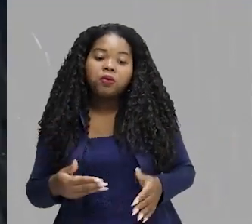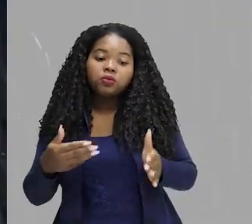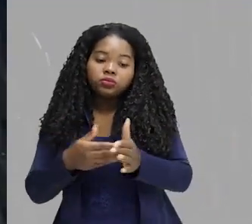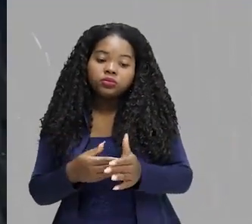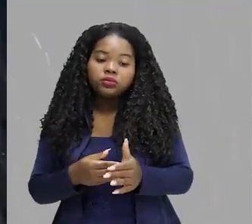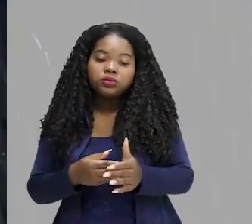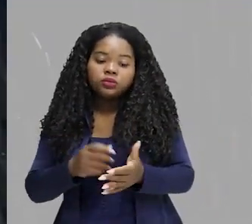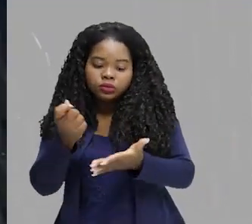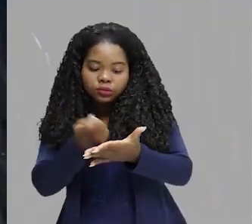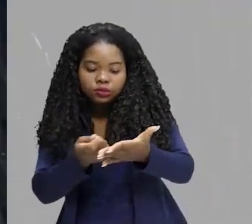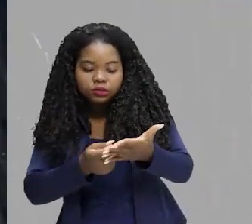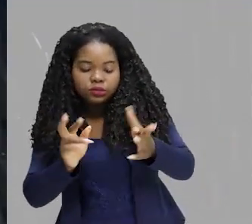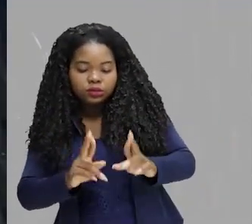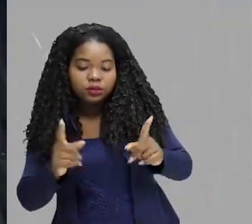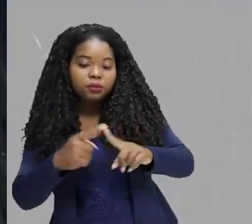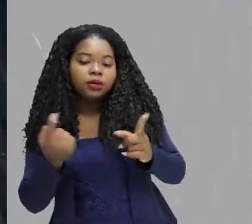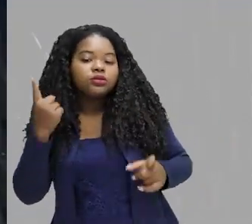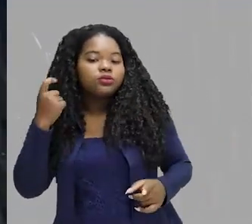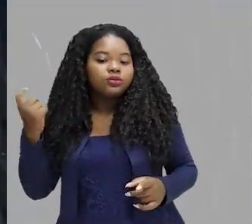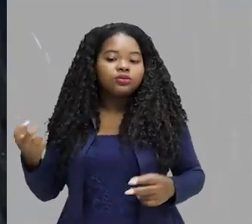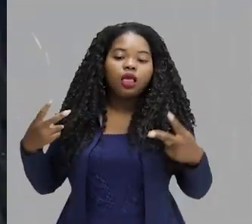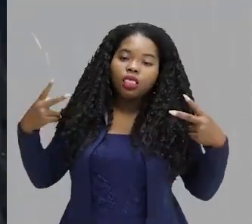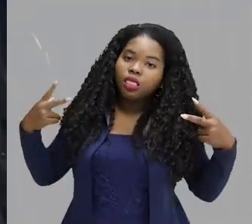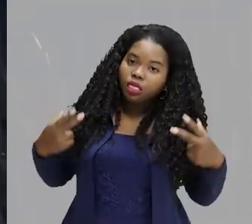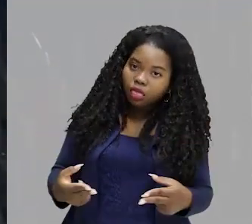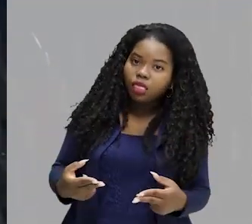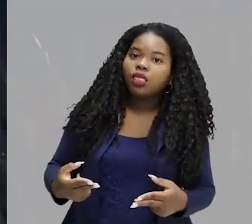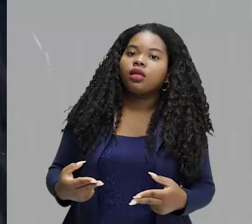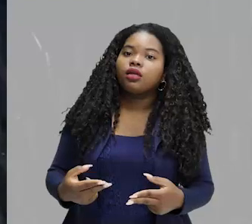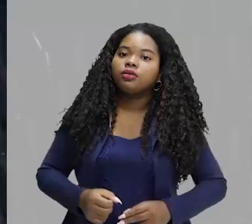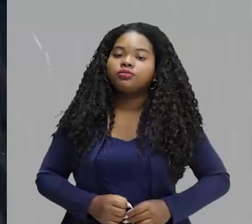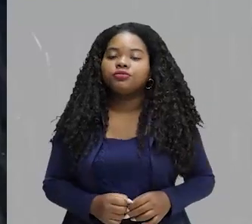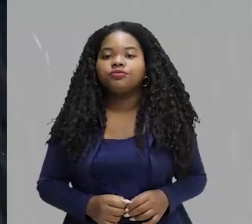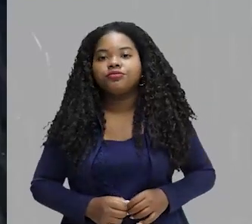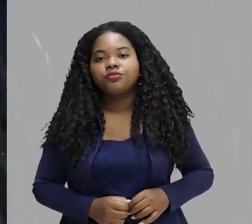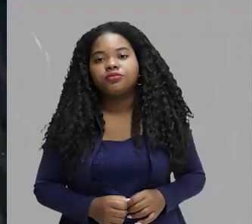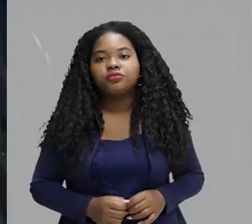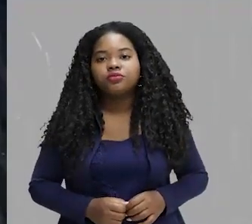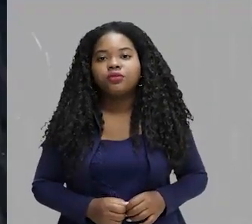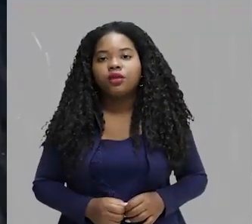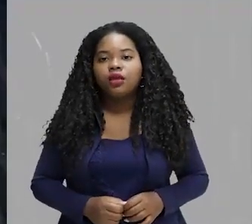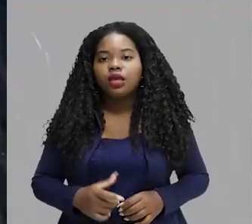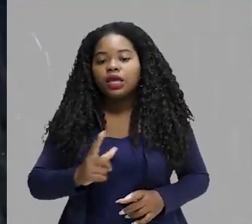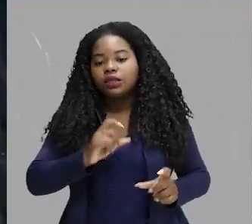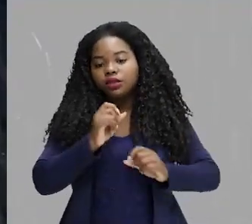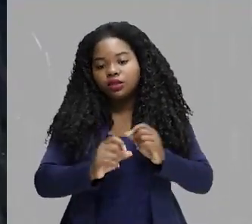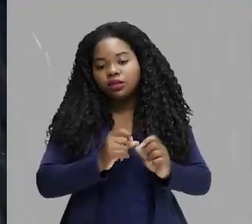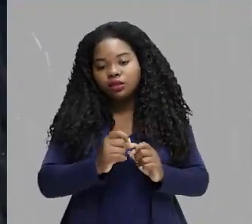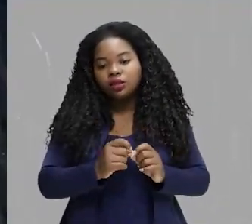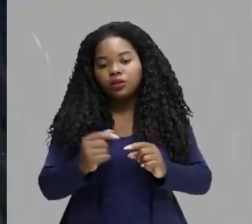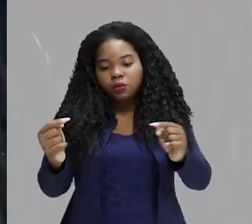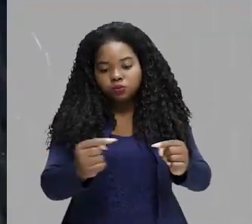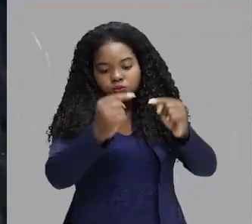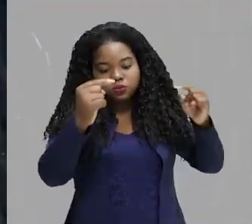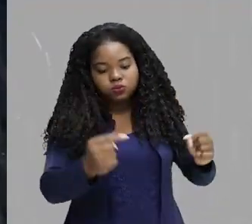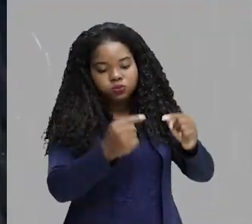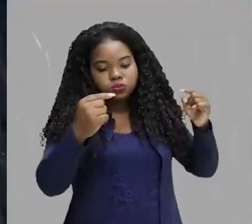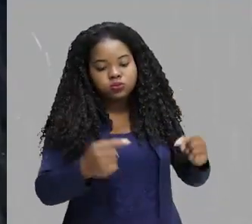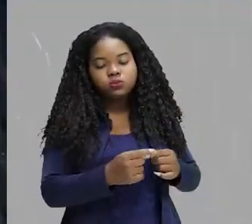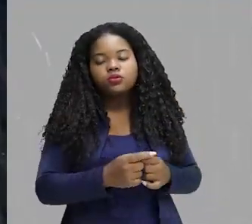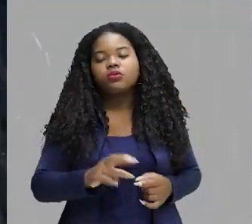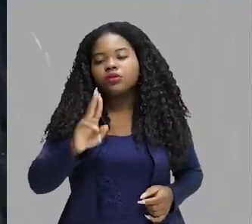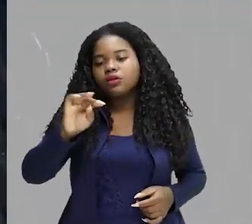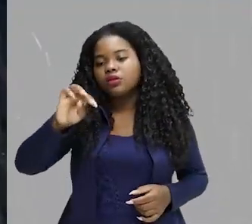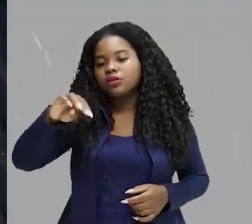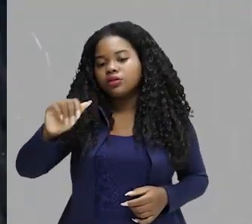na grafia diferente, mas o som vai ser semelhante. E aí você vai ter essa rima marcada.